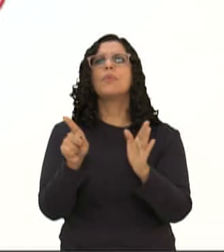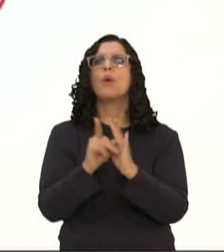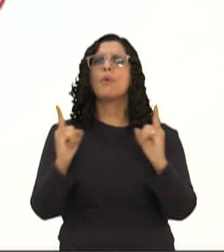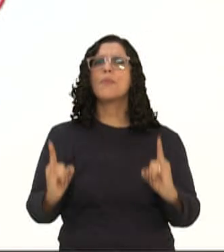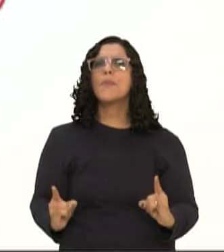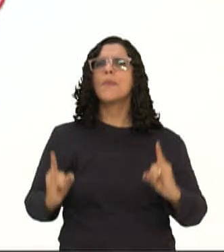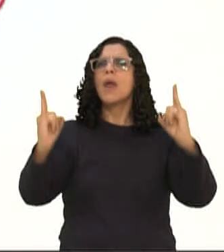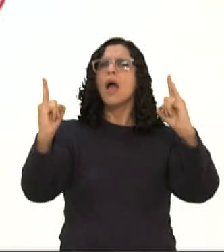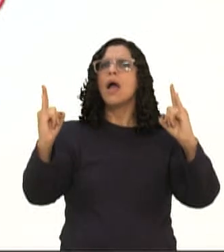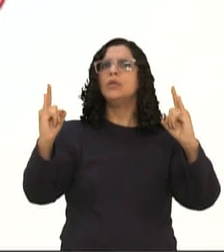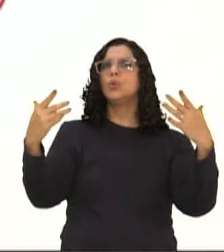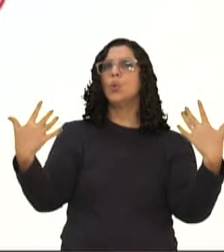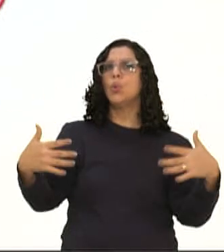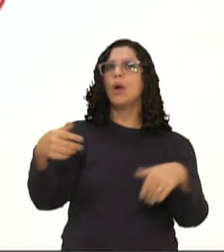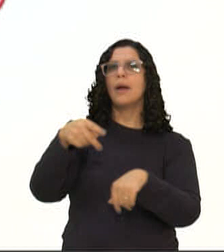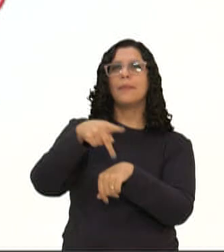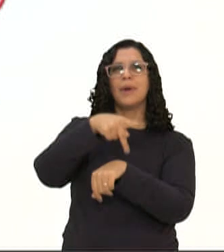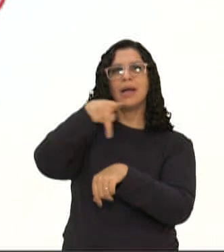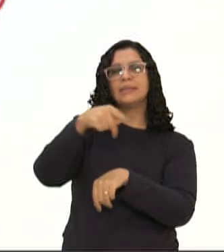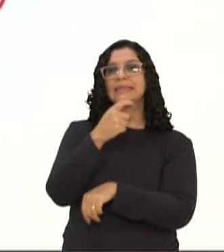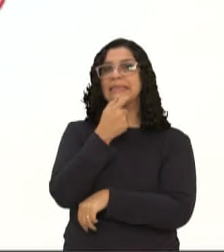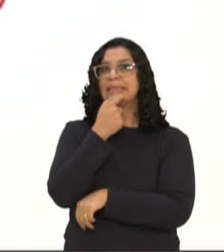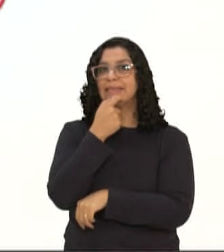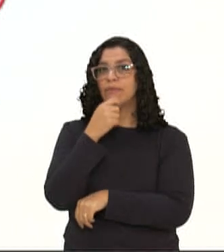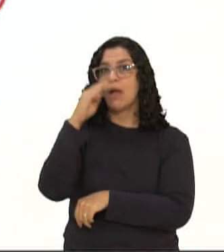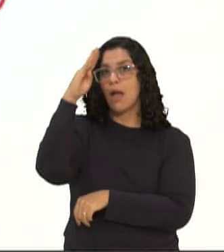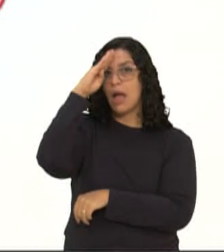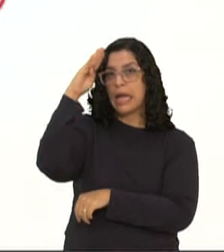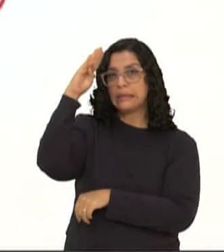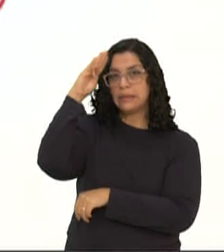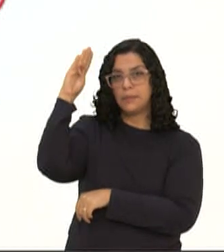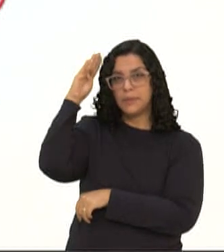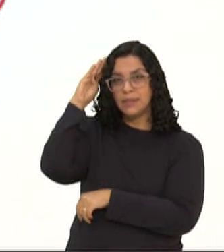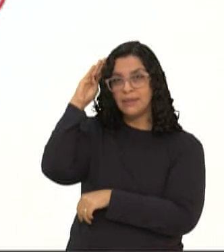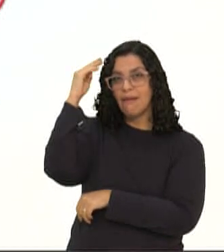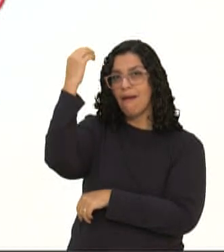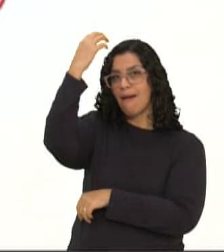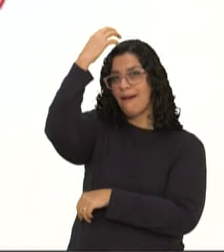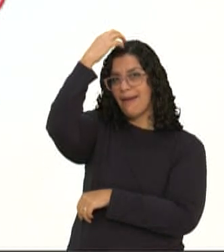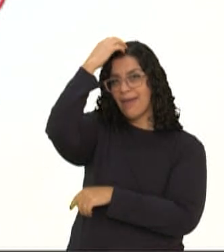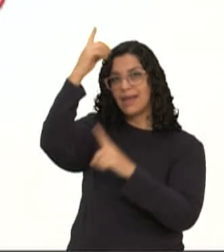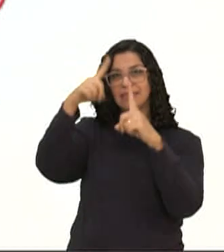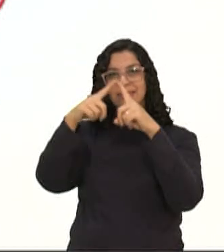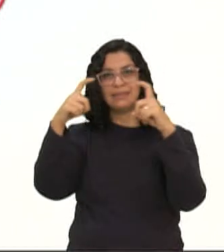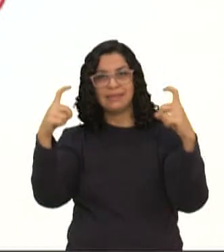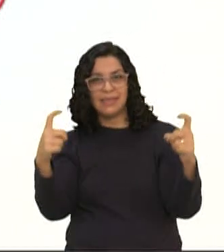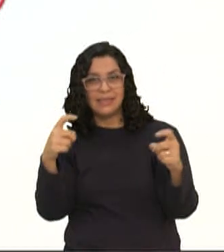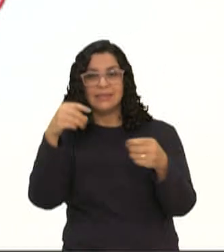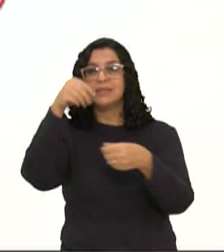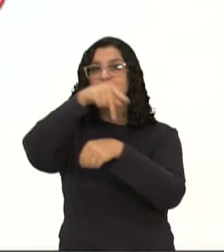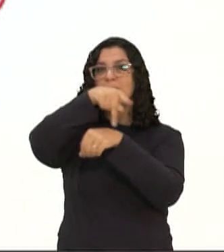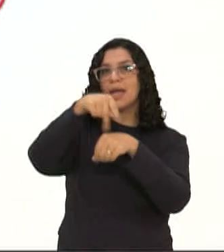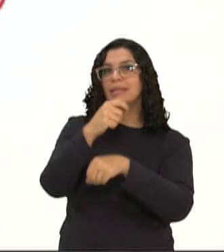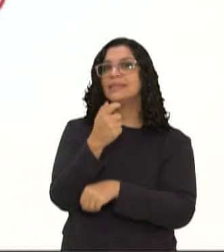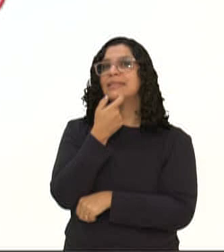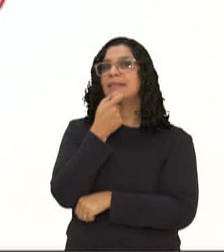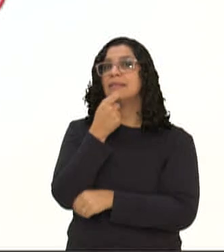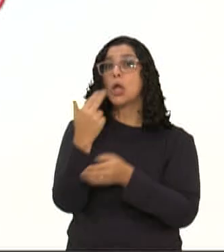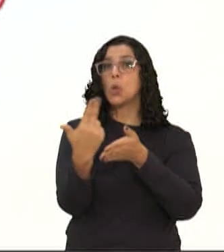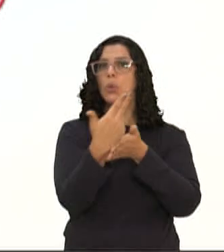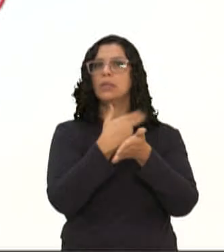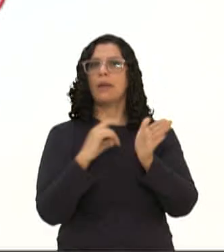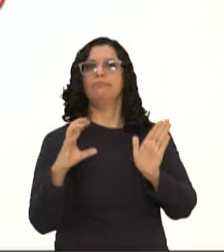prédiozinho na Inglaterra. Esse prédio é a Academia Real de Ciências da Inglaterra. E esse é o brasão da